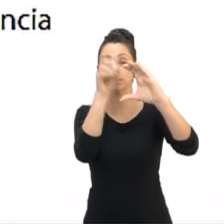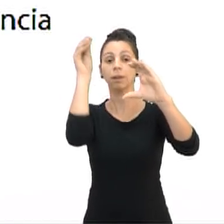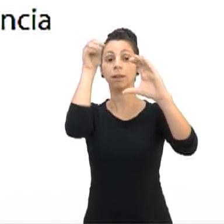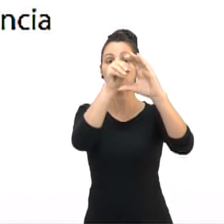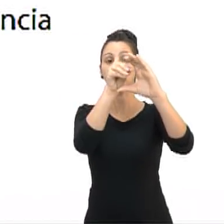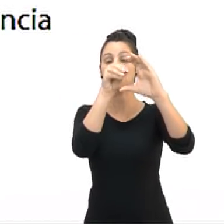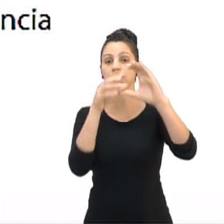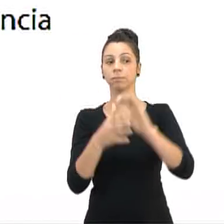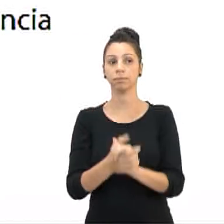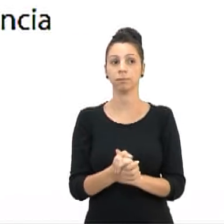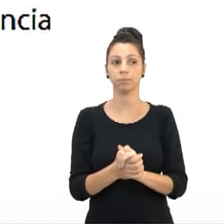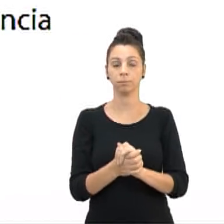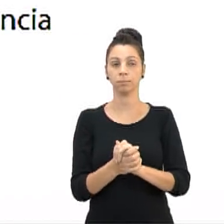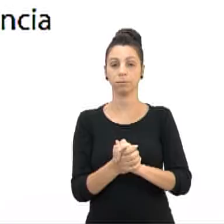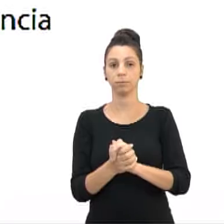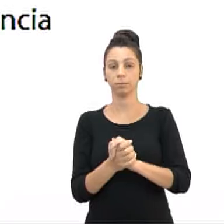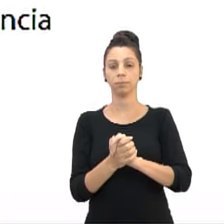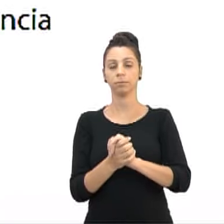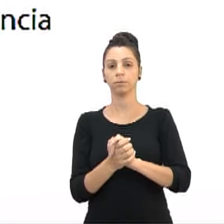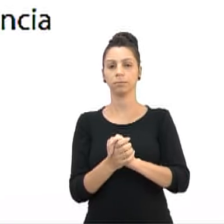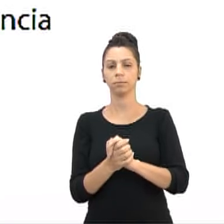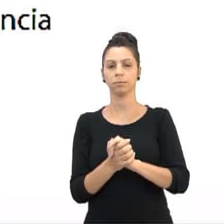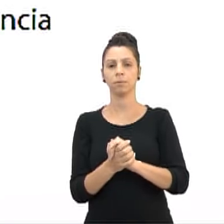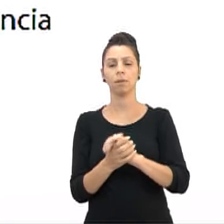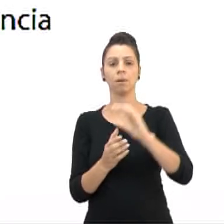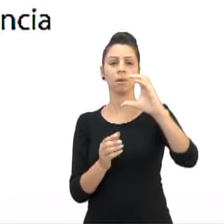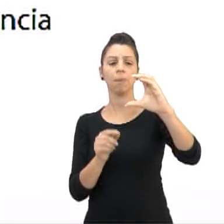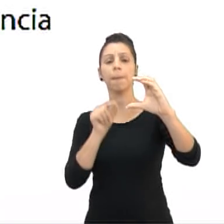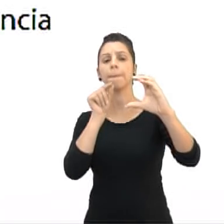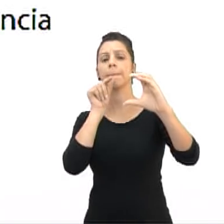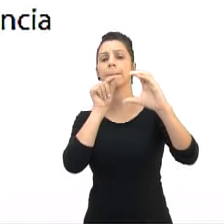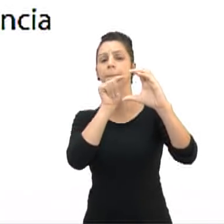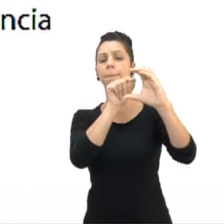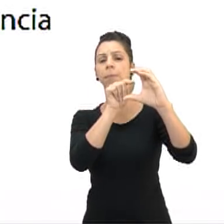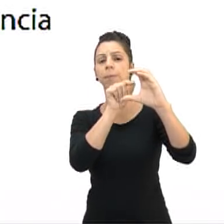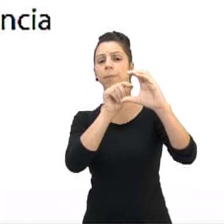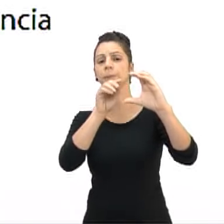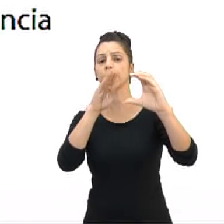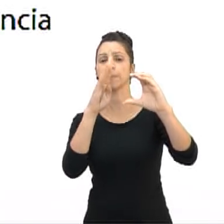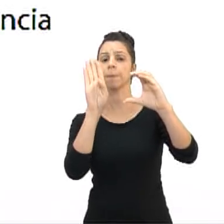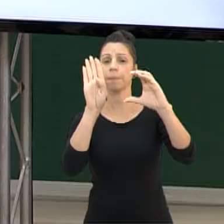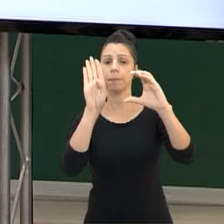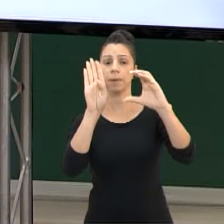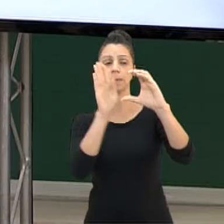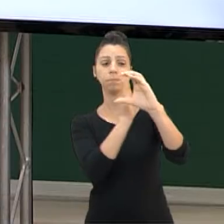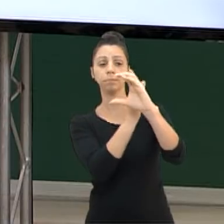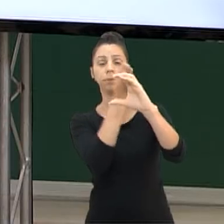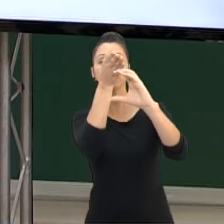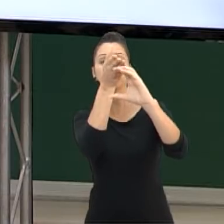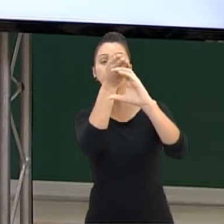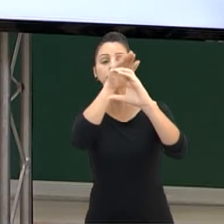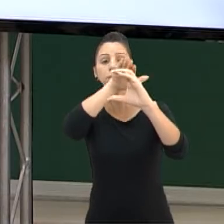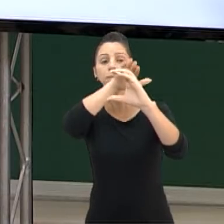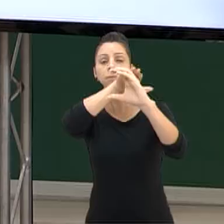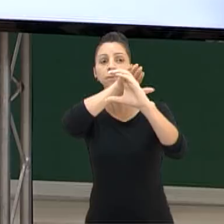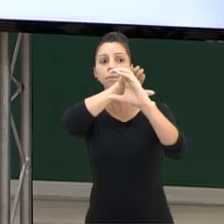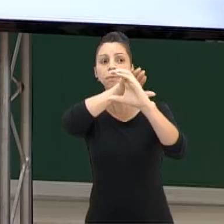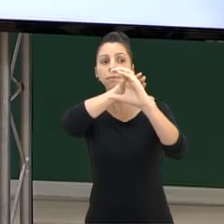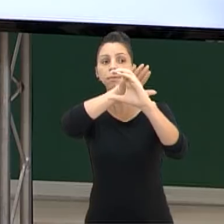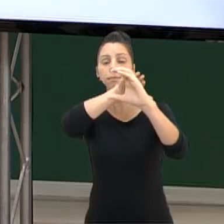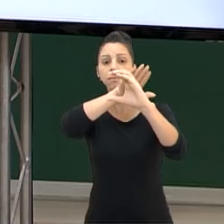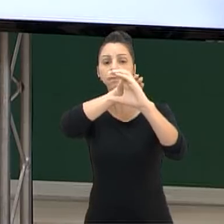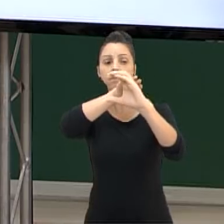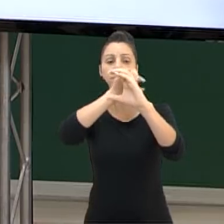B, por exemplo. O ponto B, ele está bem em cima do contorno do que seria a ideia